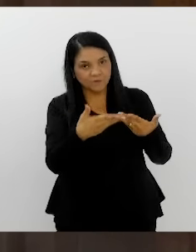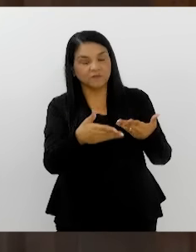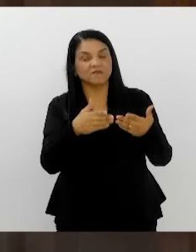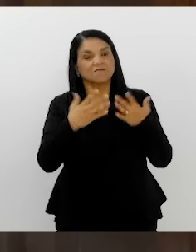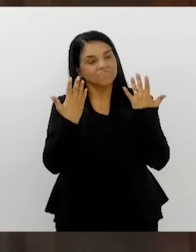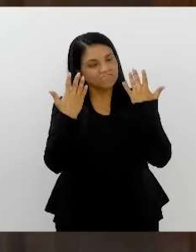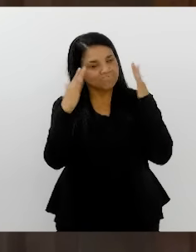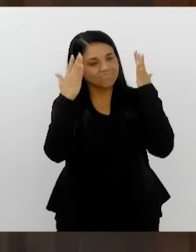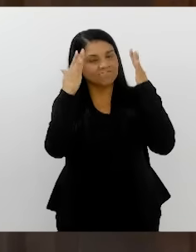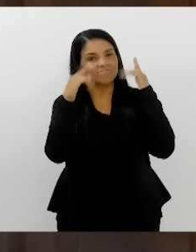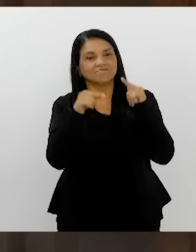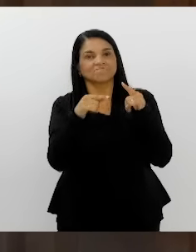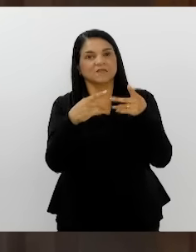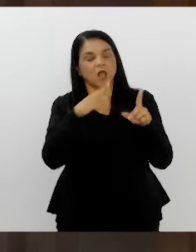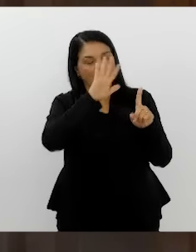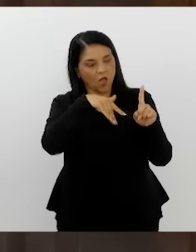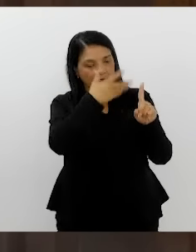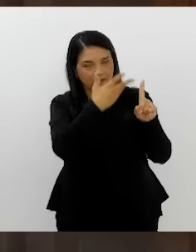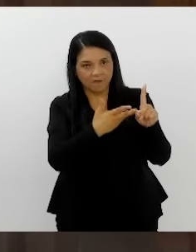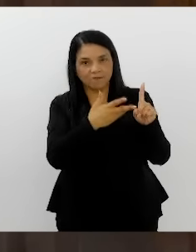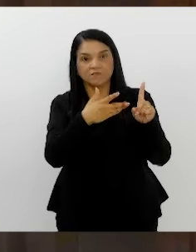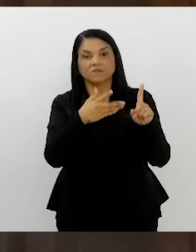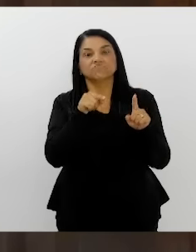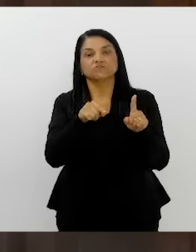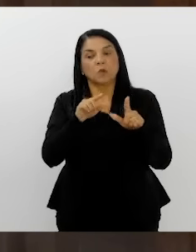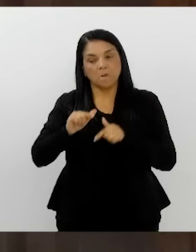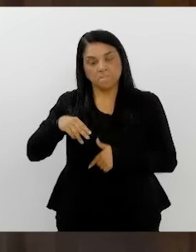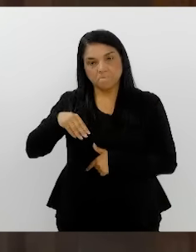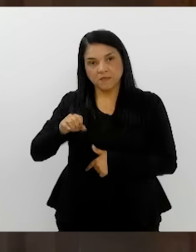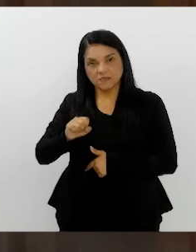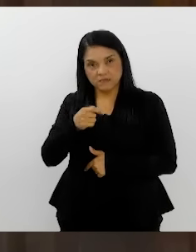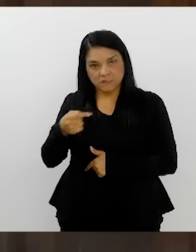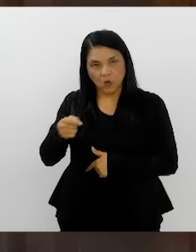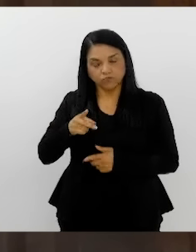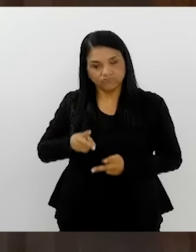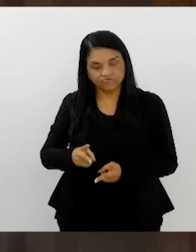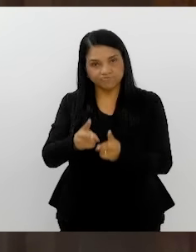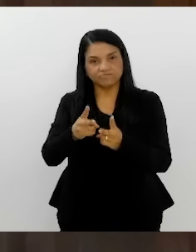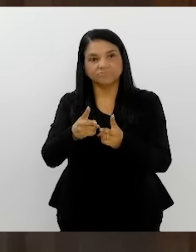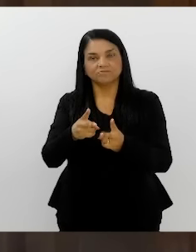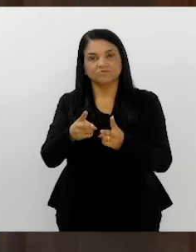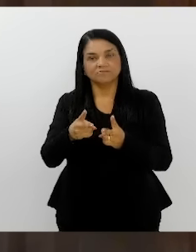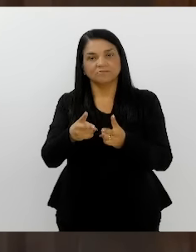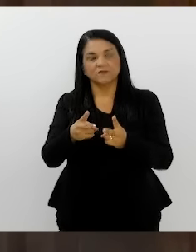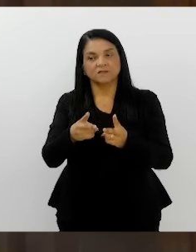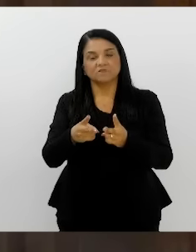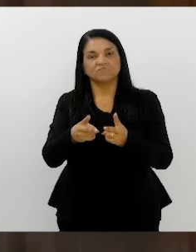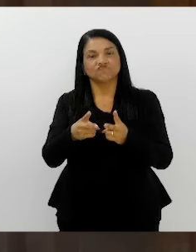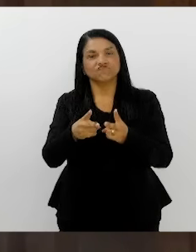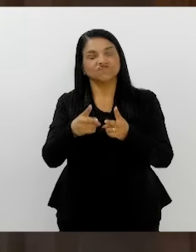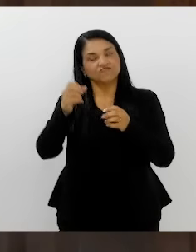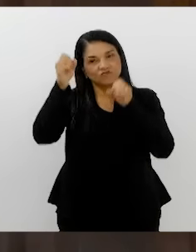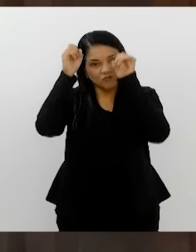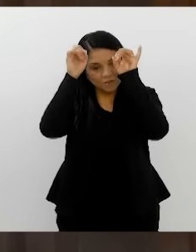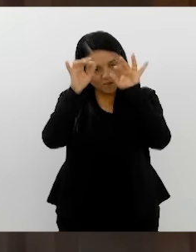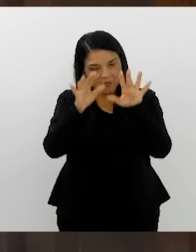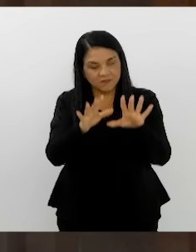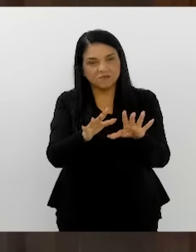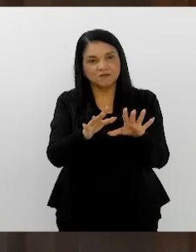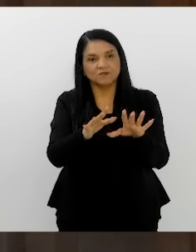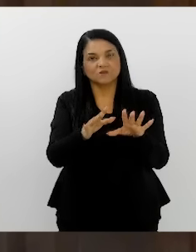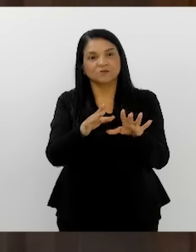honraria recebida, com votos de que sua missão siga repleta de abundantes frutos. Envio-lhe